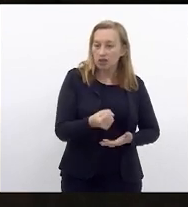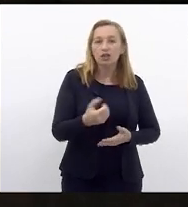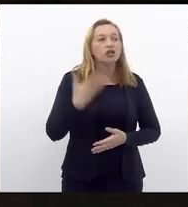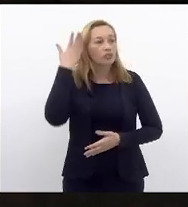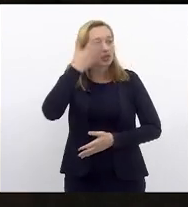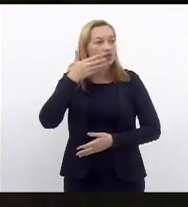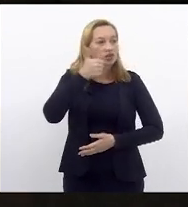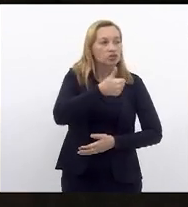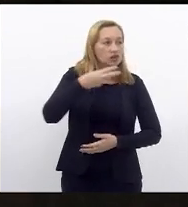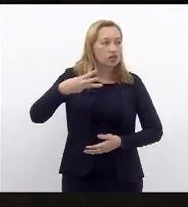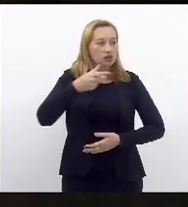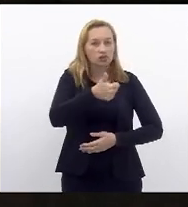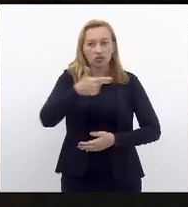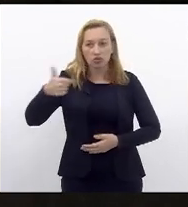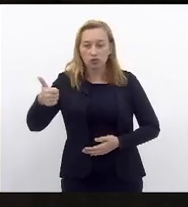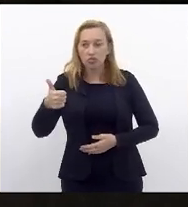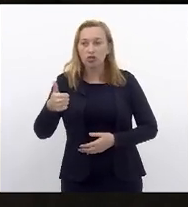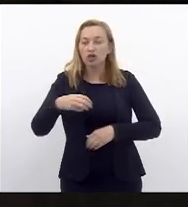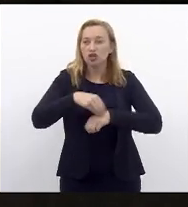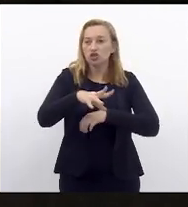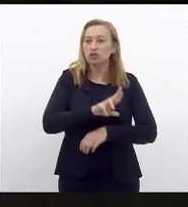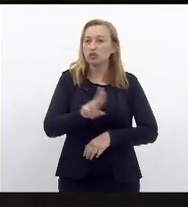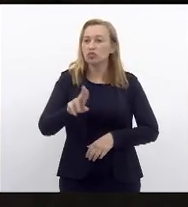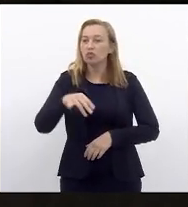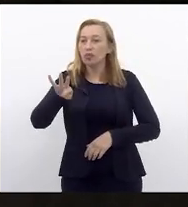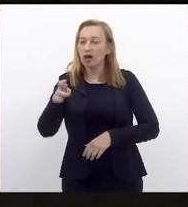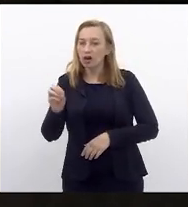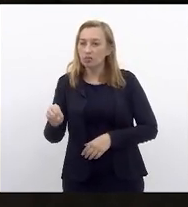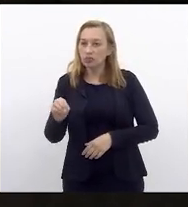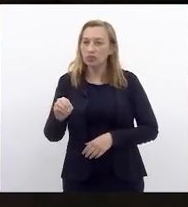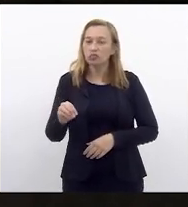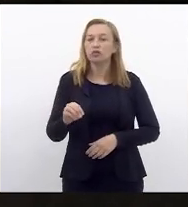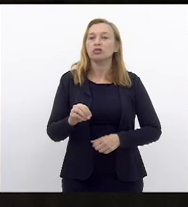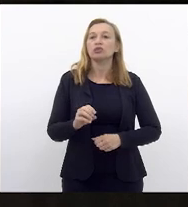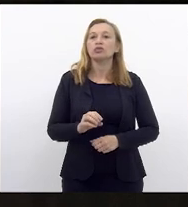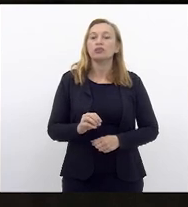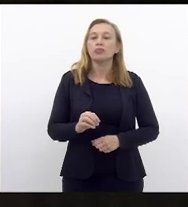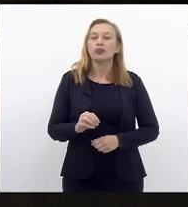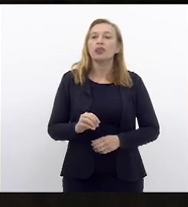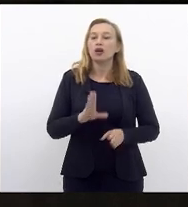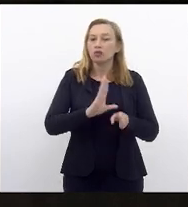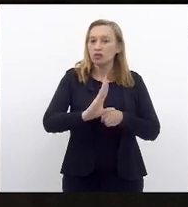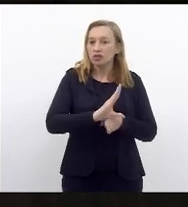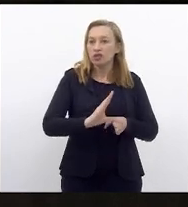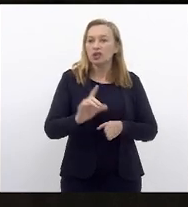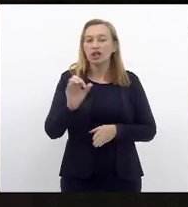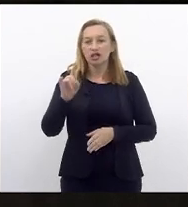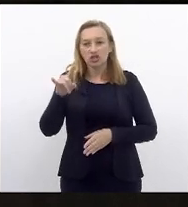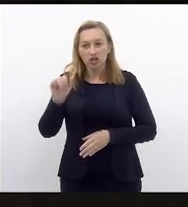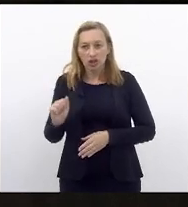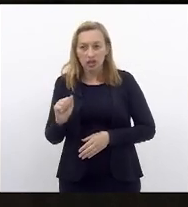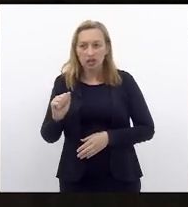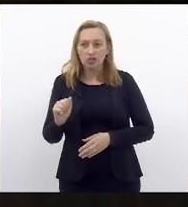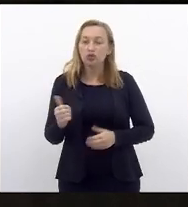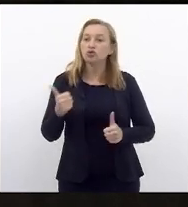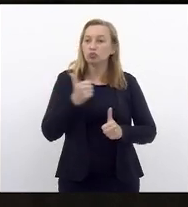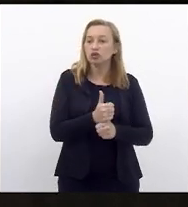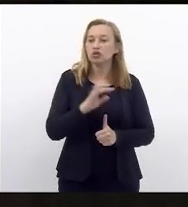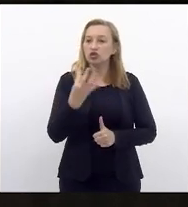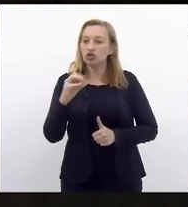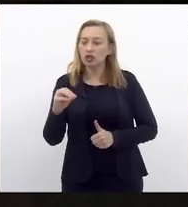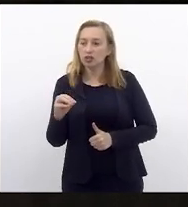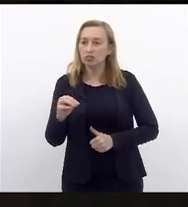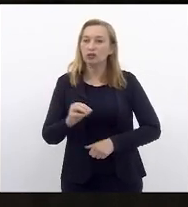mensagem número 3/2021, que indica o nome do senhor Marcos Cipriano de Oliveira Melo como conselheiro da Agenesa, em substituição ao senhor